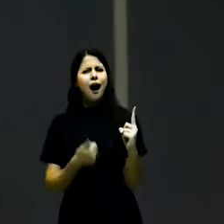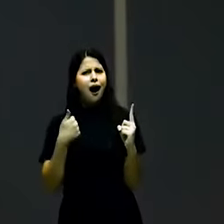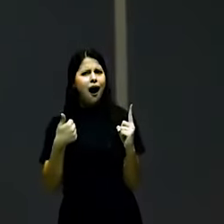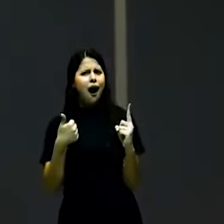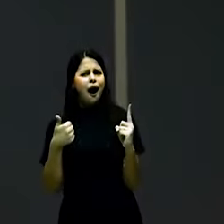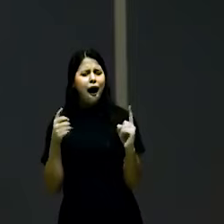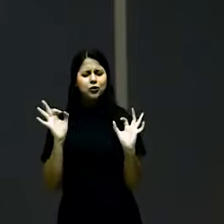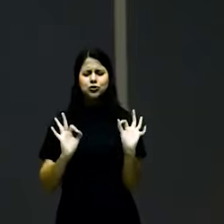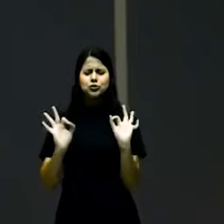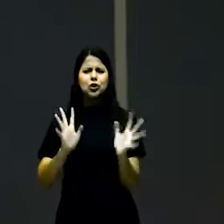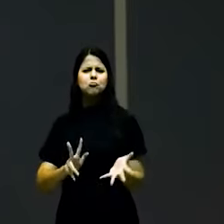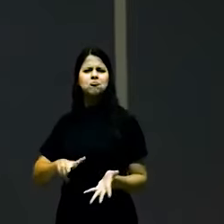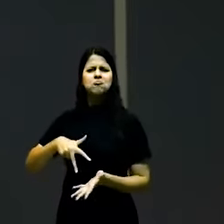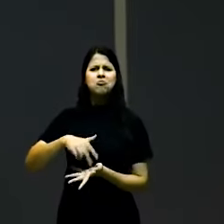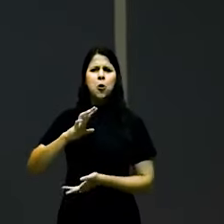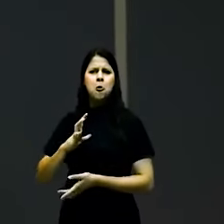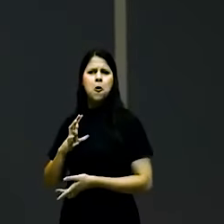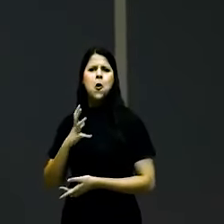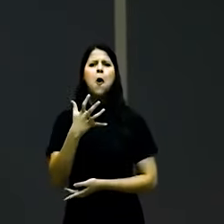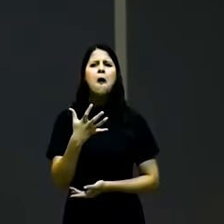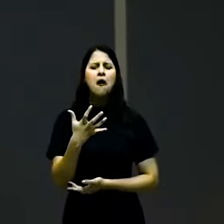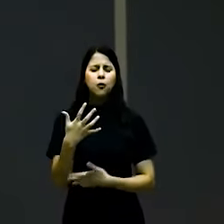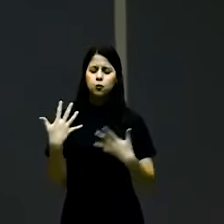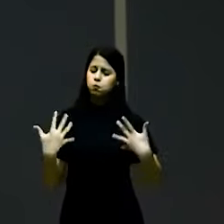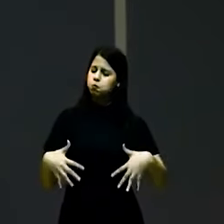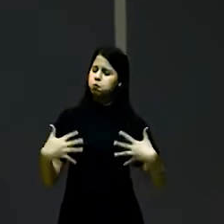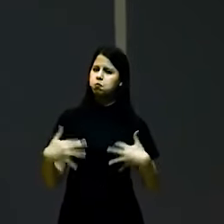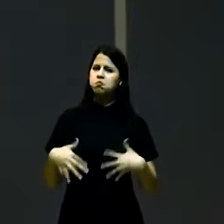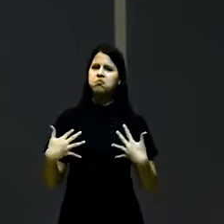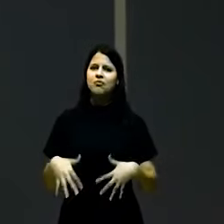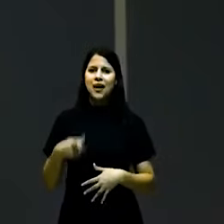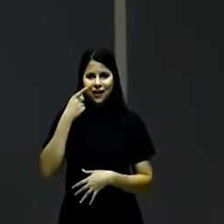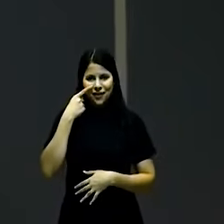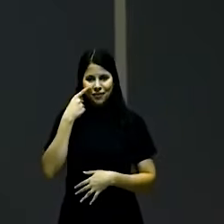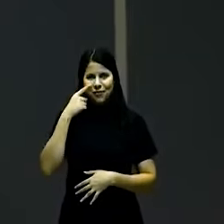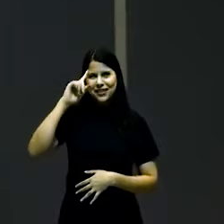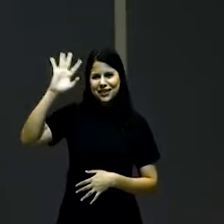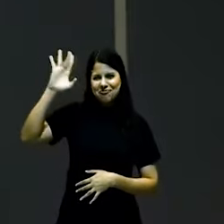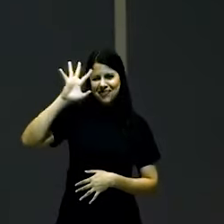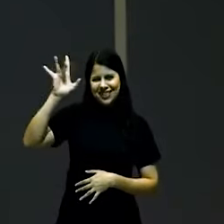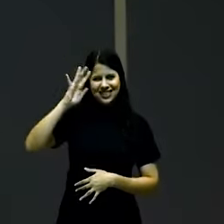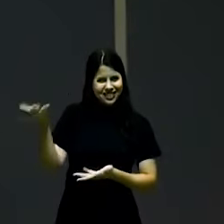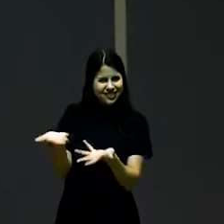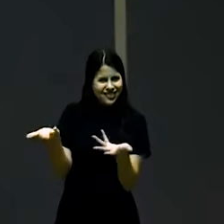Elias, se fosse nos dias de hoje, estava estampado em todas as redes sociais.